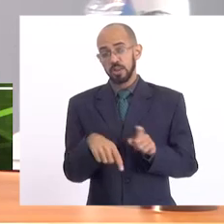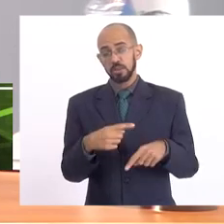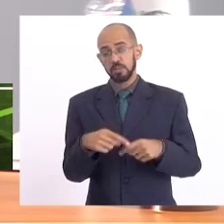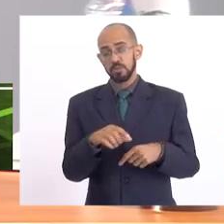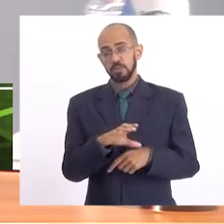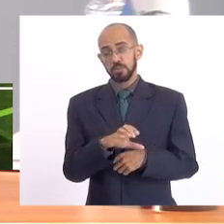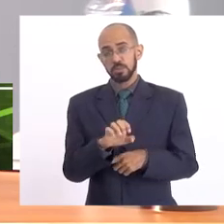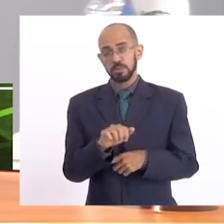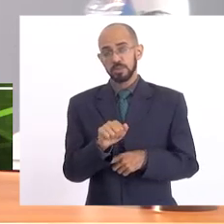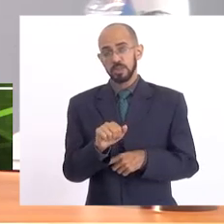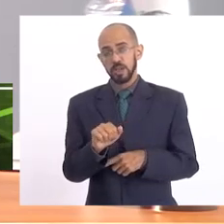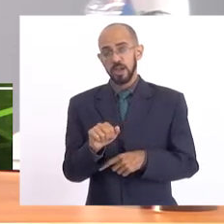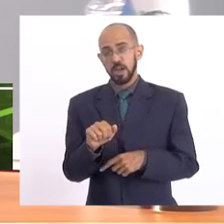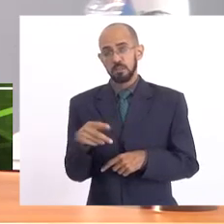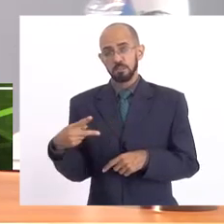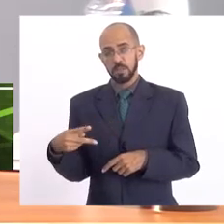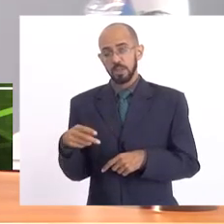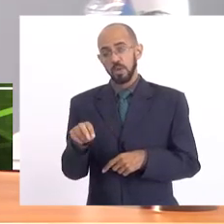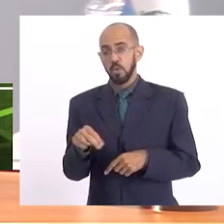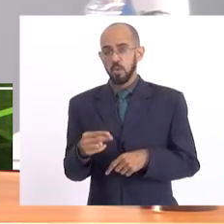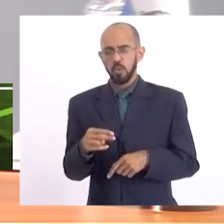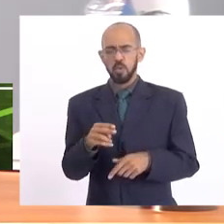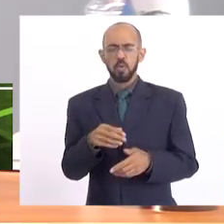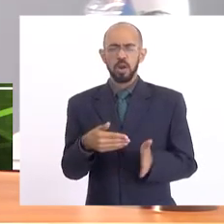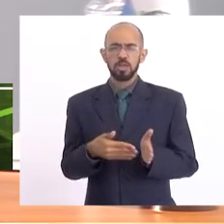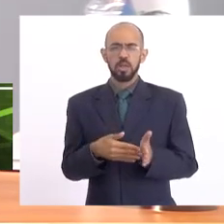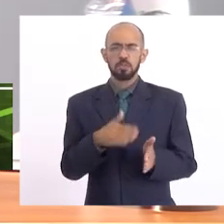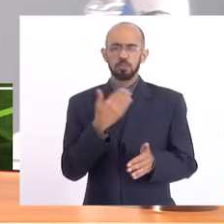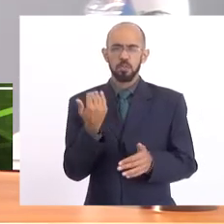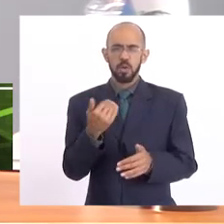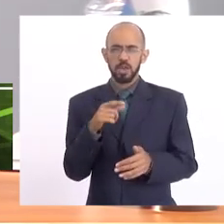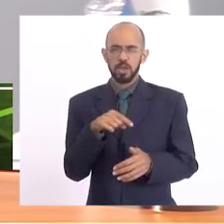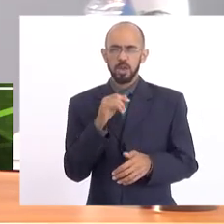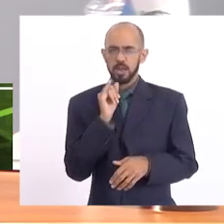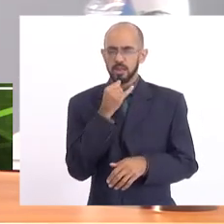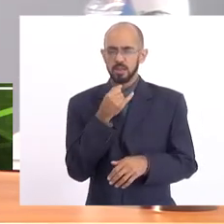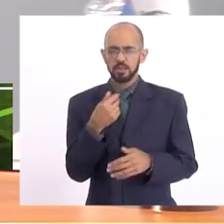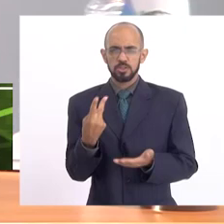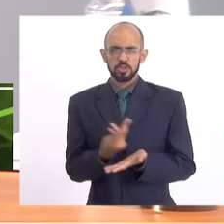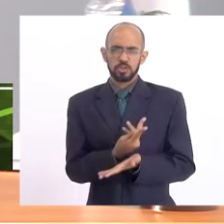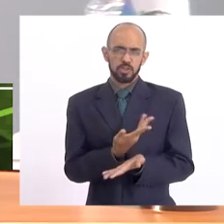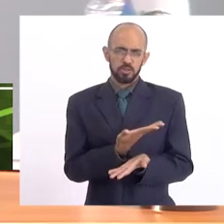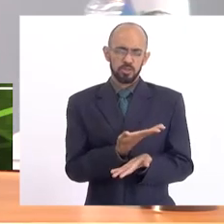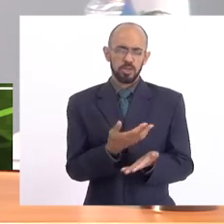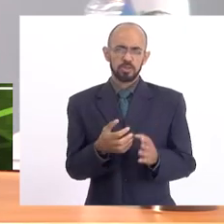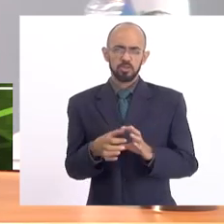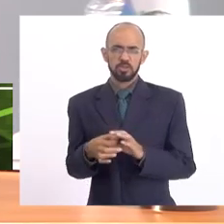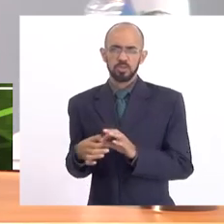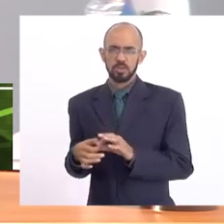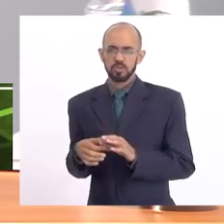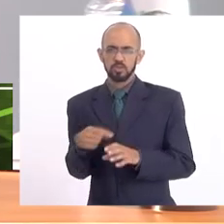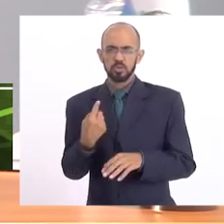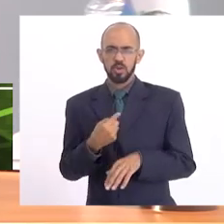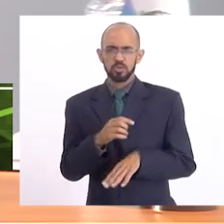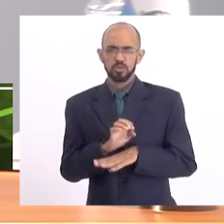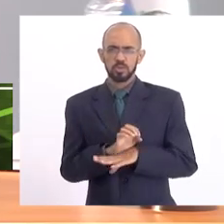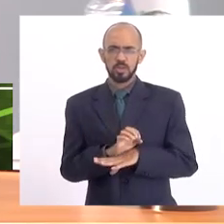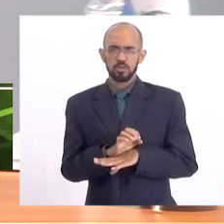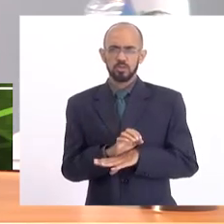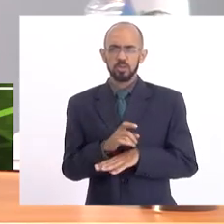até vindo a óbito, né? Isso é a triste realidade do nosso estado. E também a